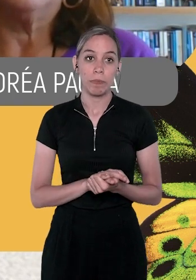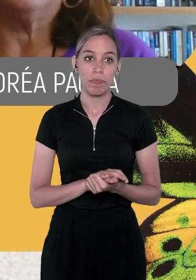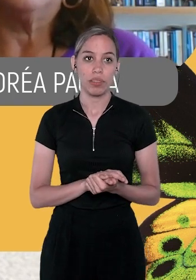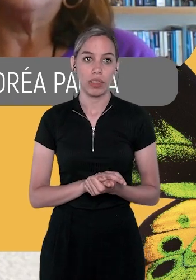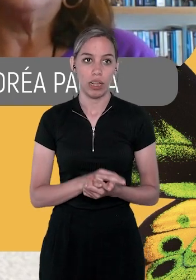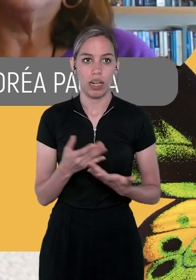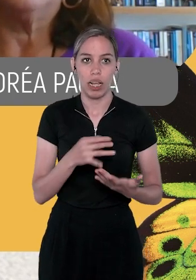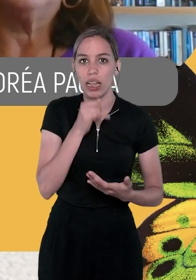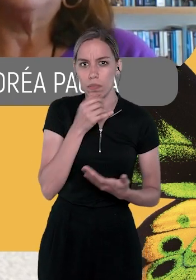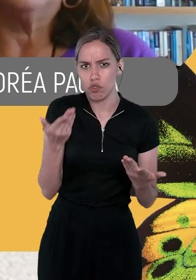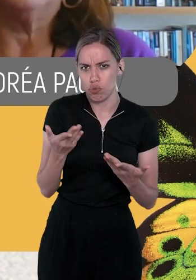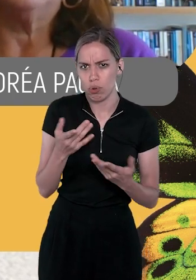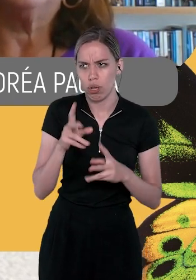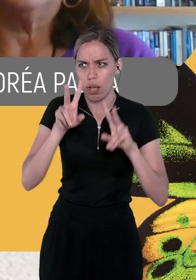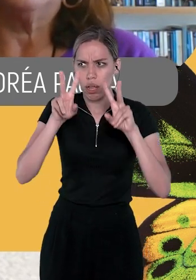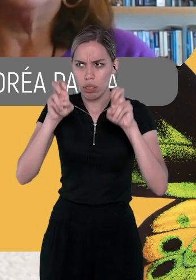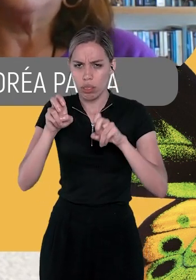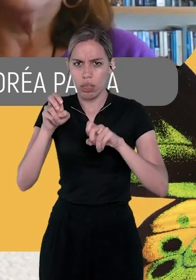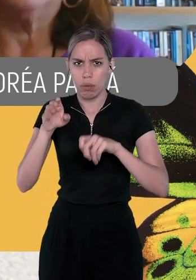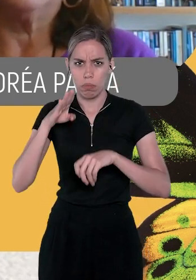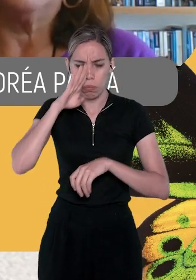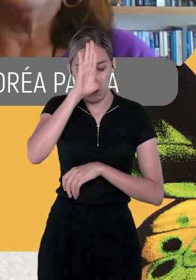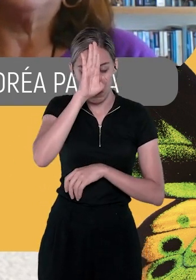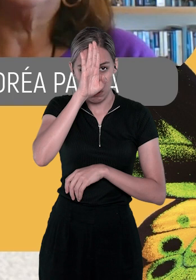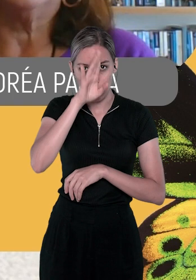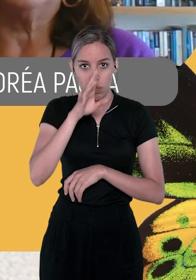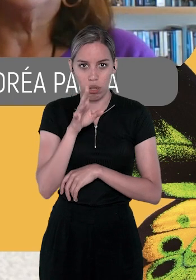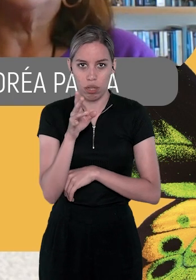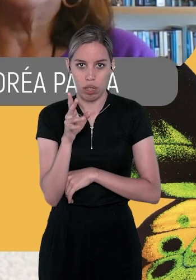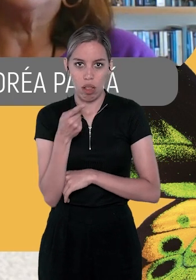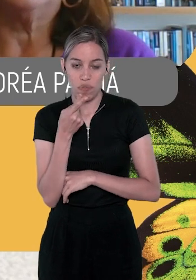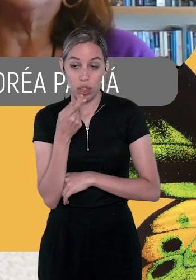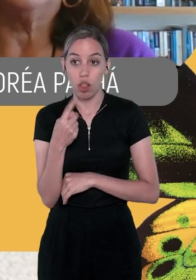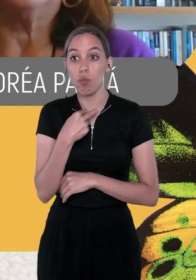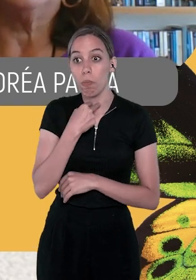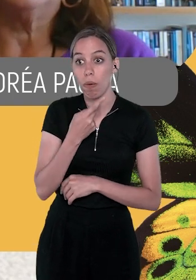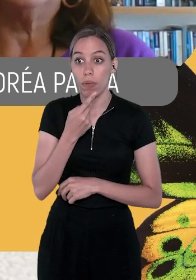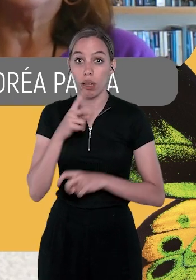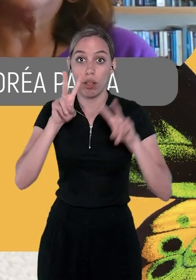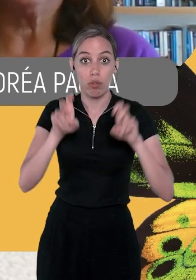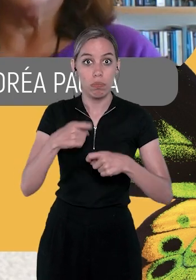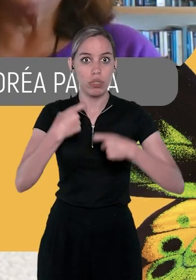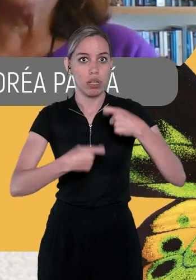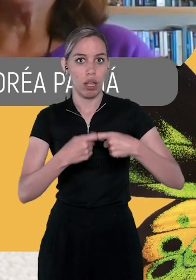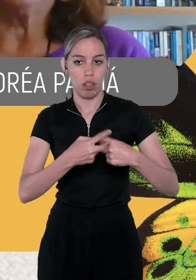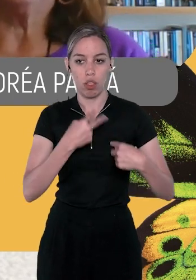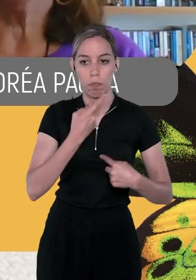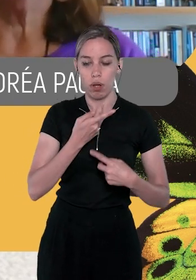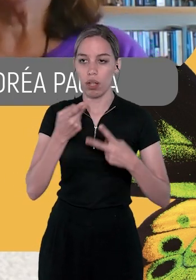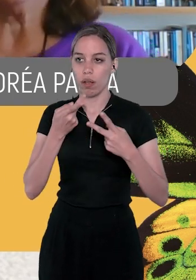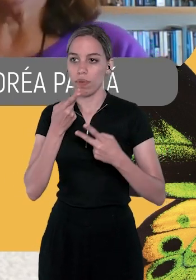ideia de não pode falar de sexo, não pode falar de não sei o quê, as interdições,